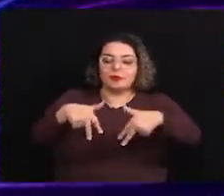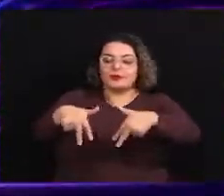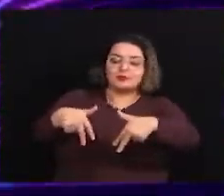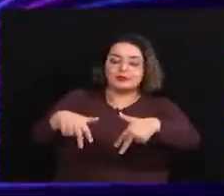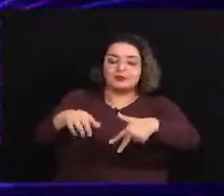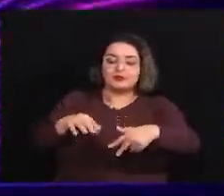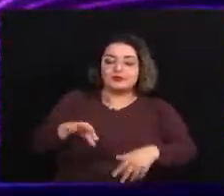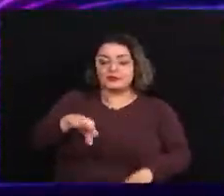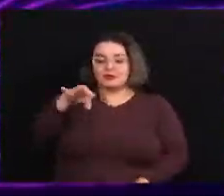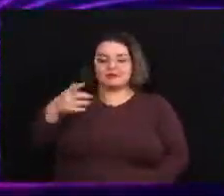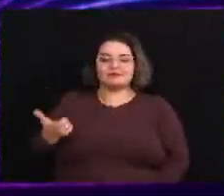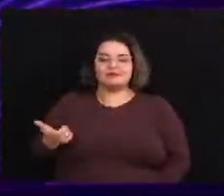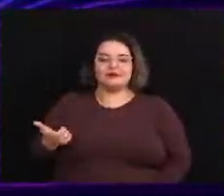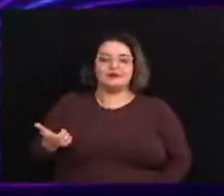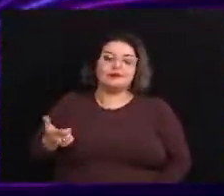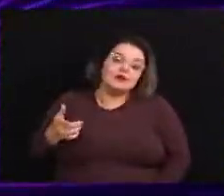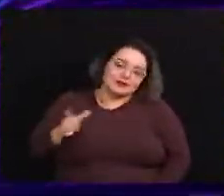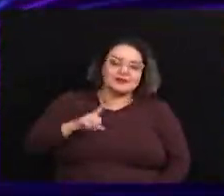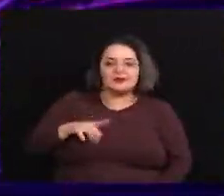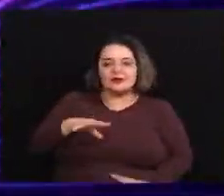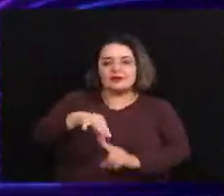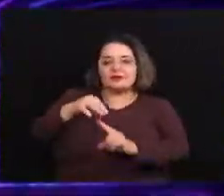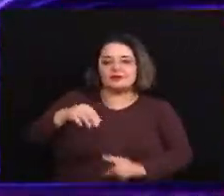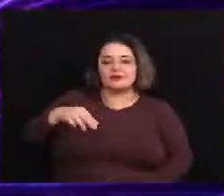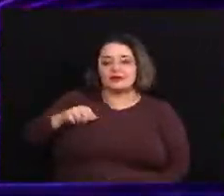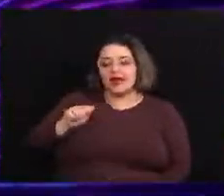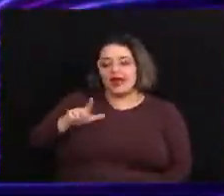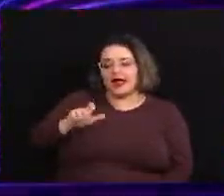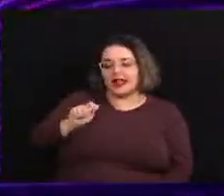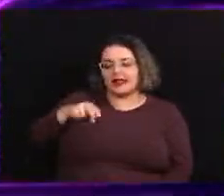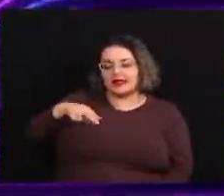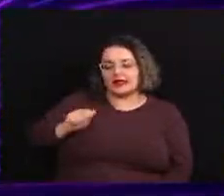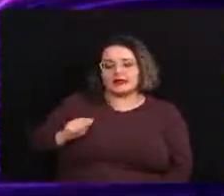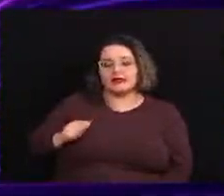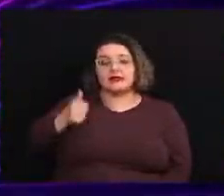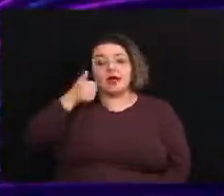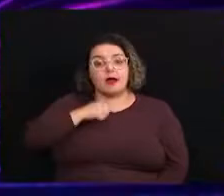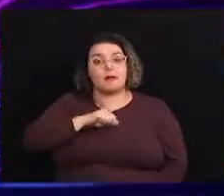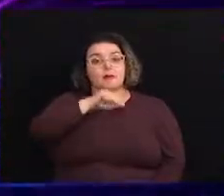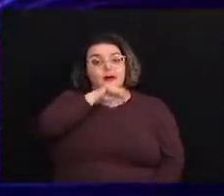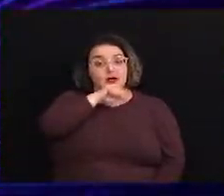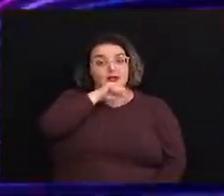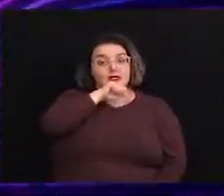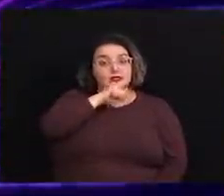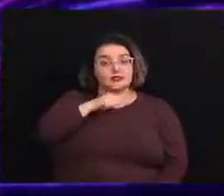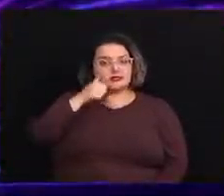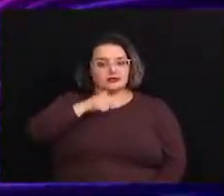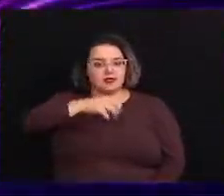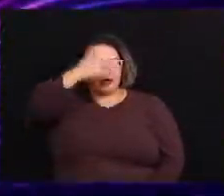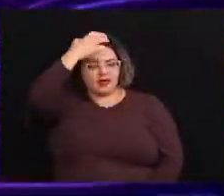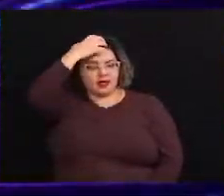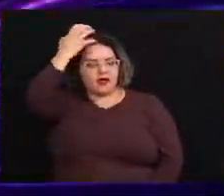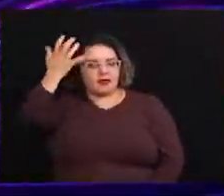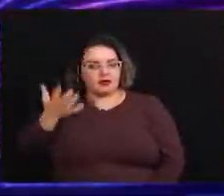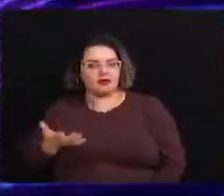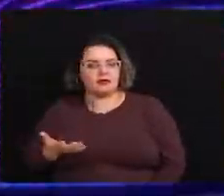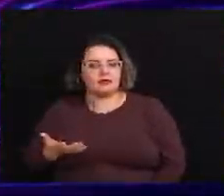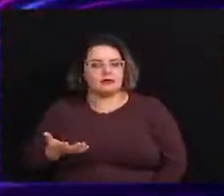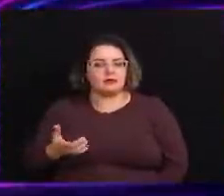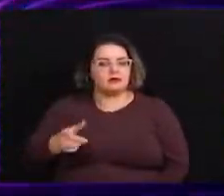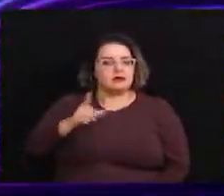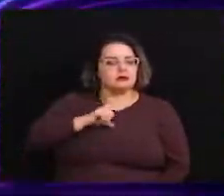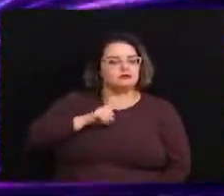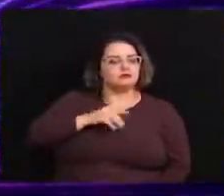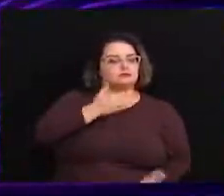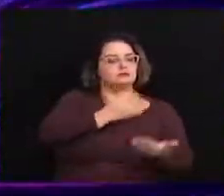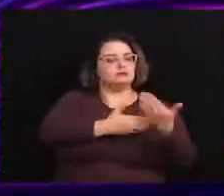tenho, que é a Lana, que é a mãe da rainha, que ela tem uma coisa com ancestralidade,